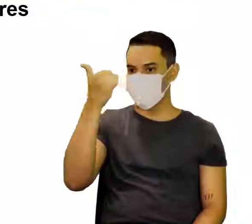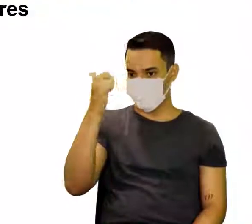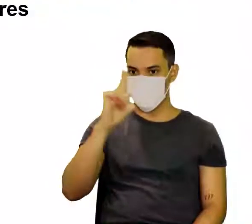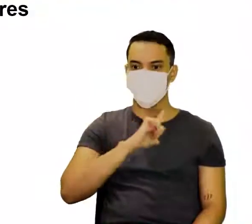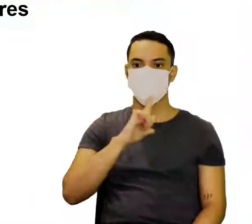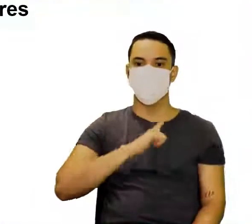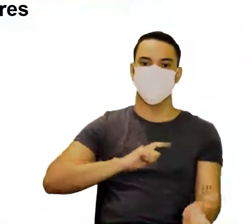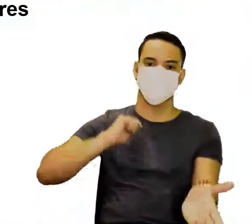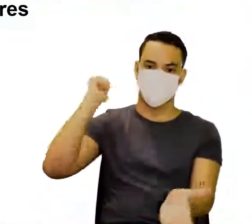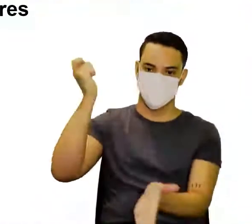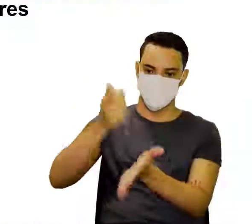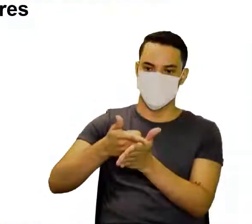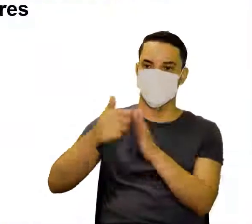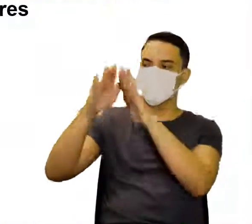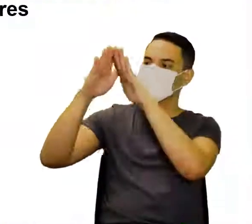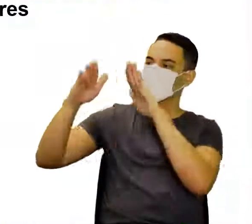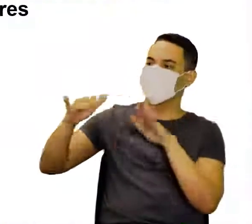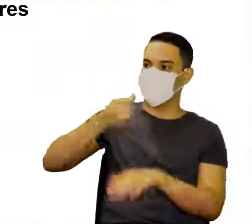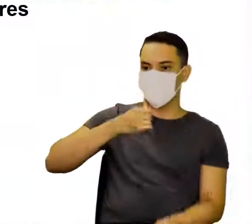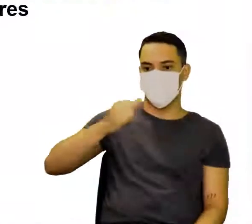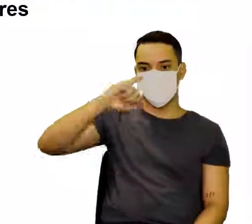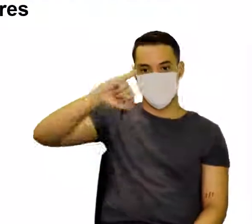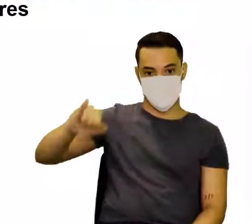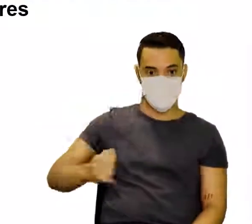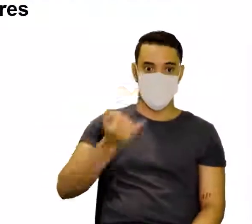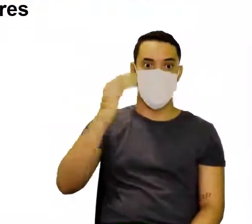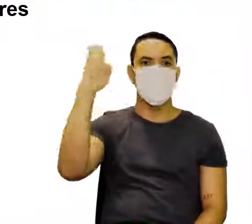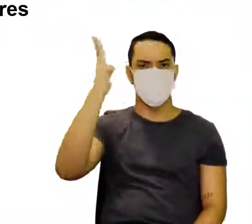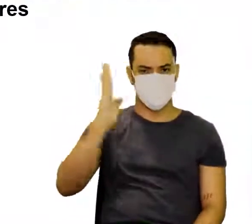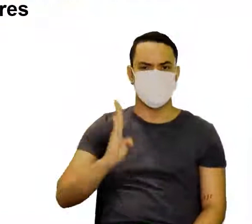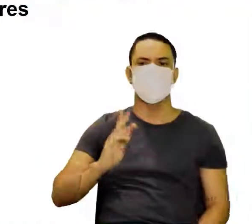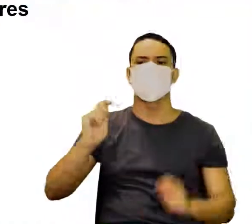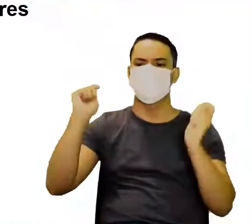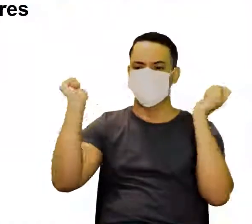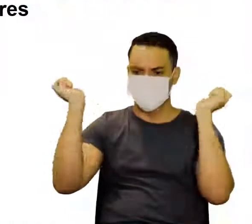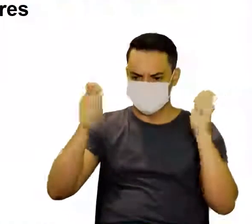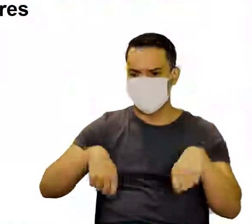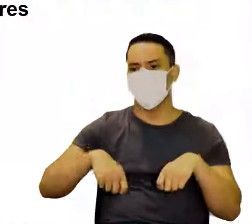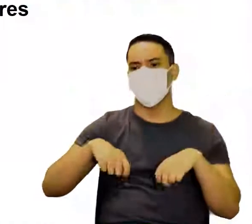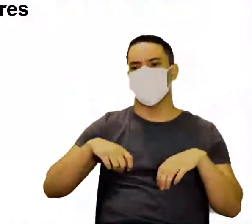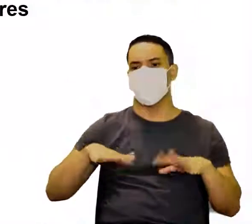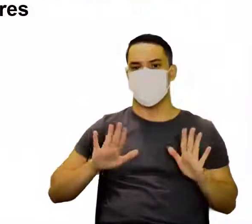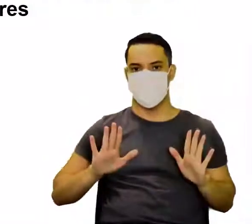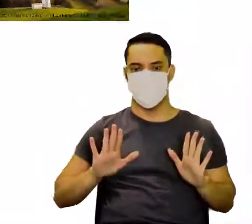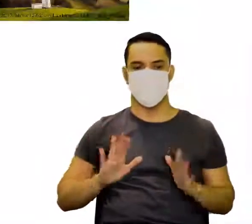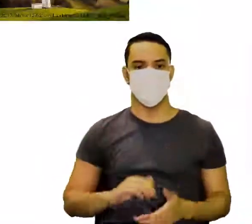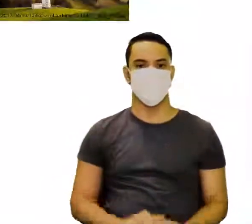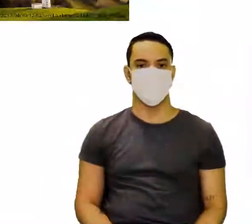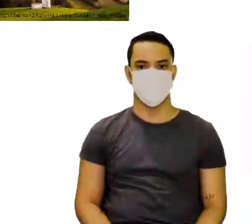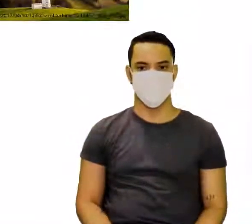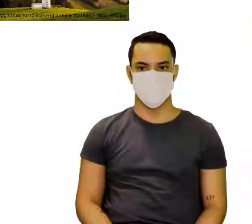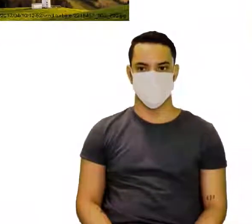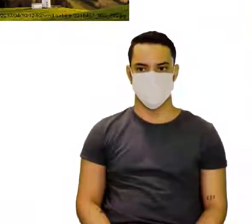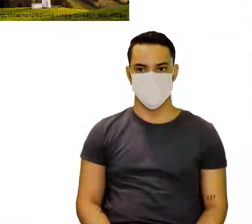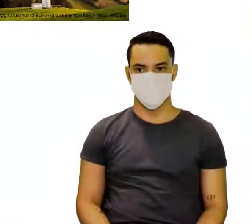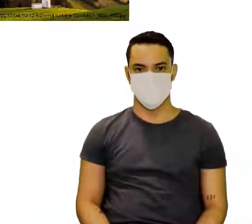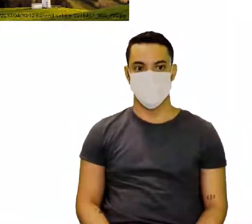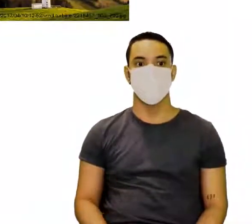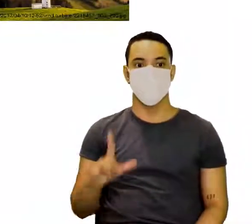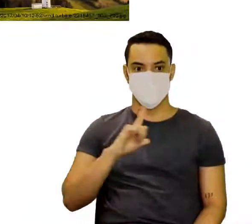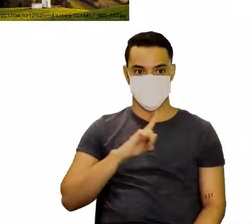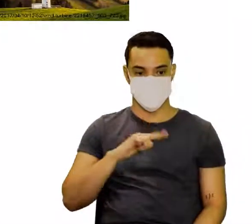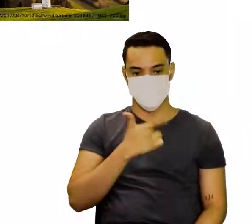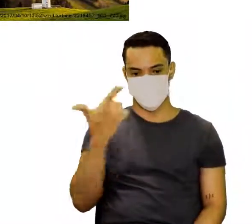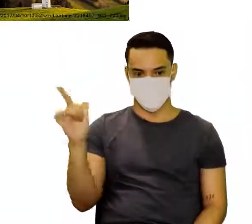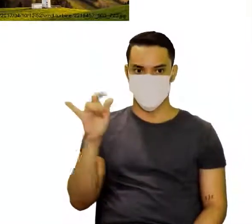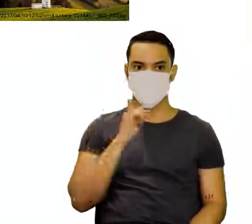investimento em questão de energia, né? O Brasil daria muito para fazer isso daqui, daria muito certo, né? Deixa eu ver se nós temos mais exemplos